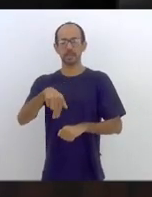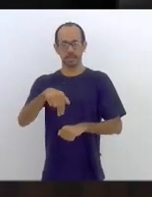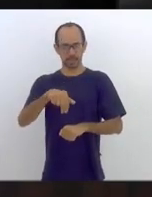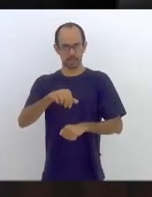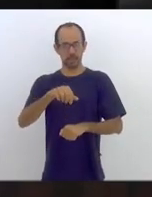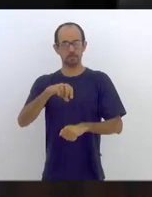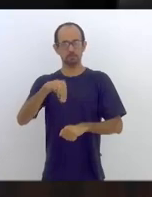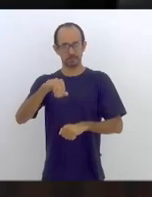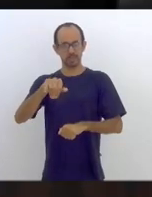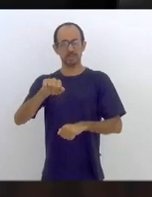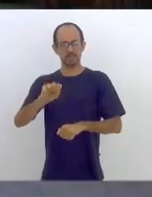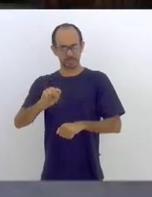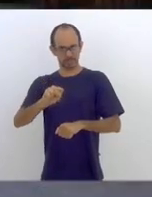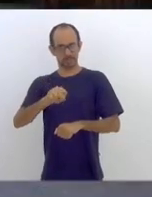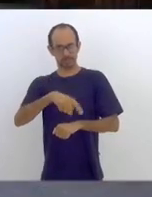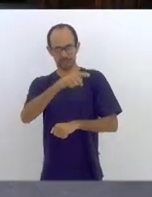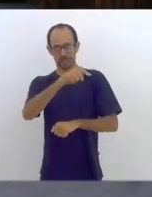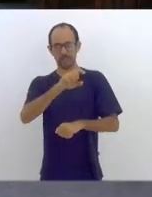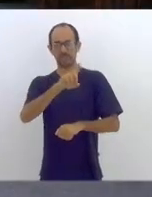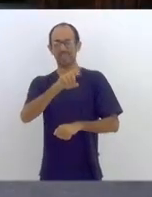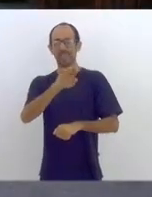Ambrosia.